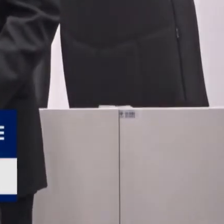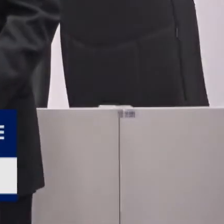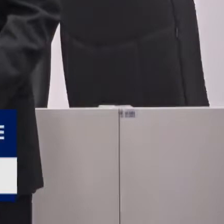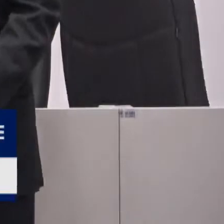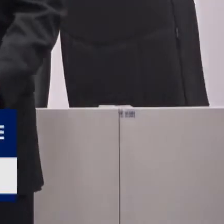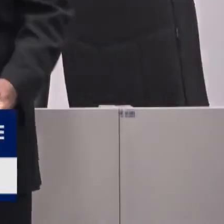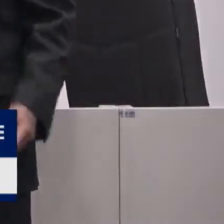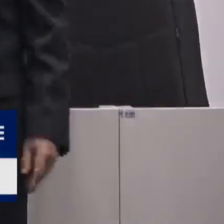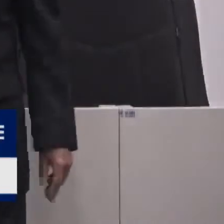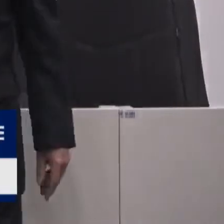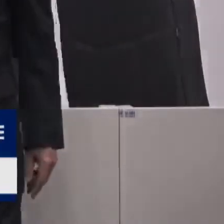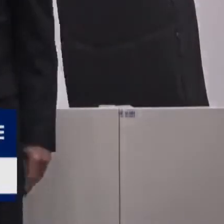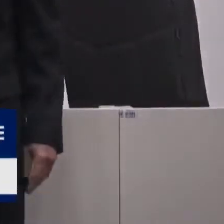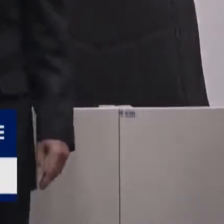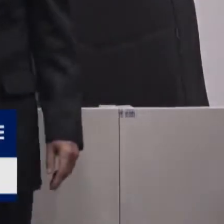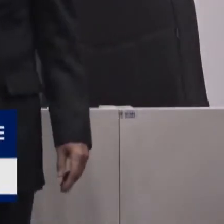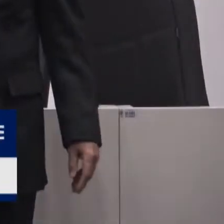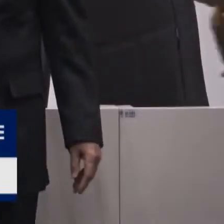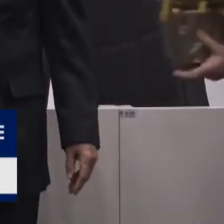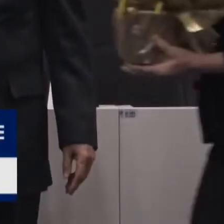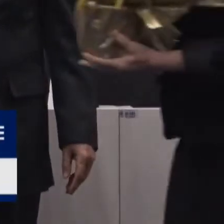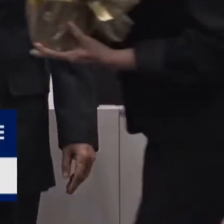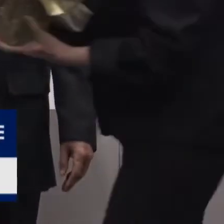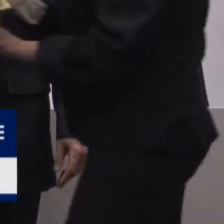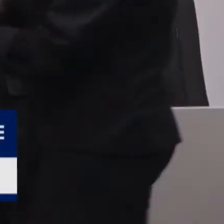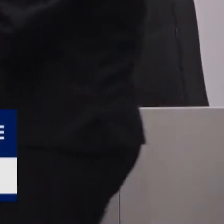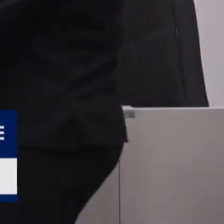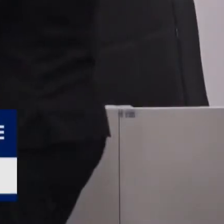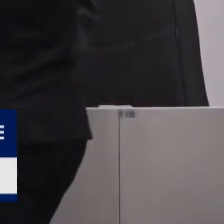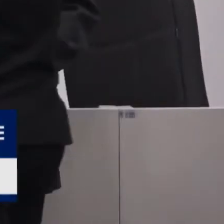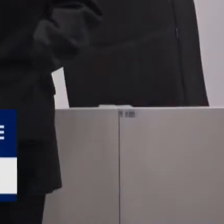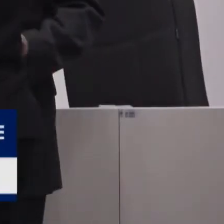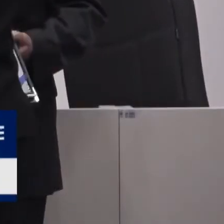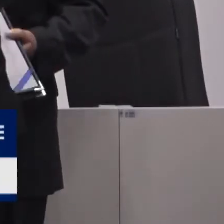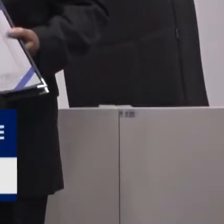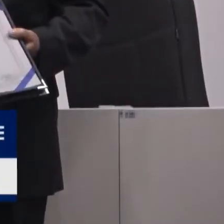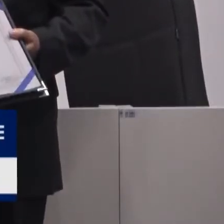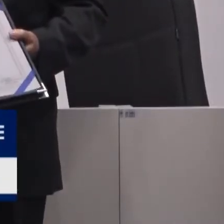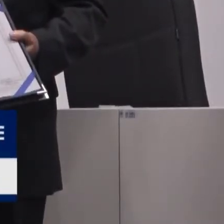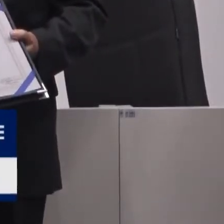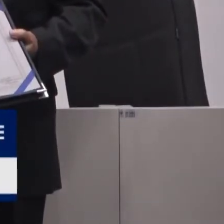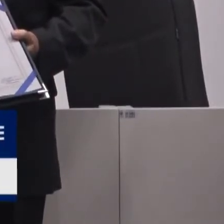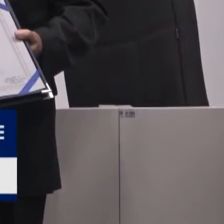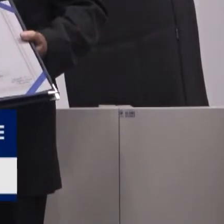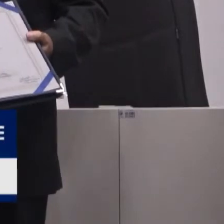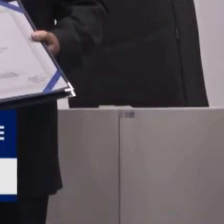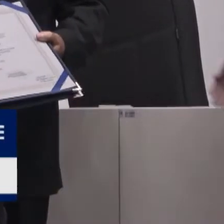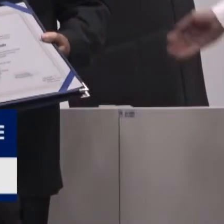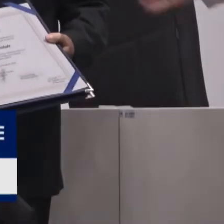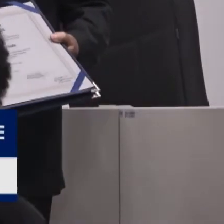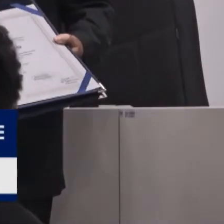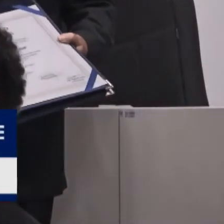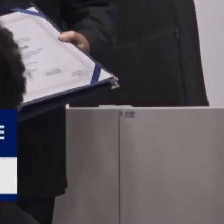Operário, estudante, seu destino é